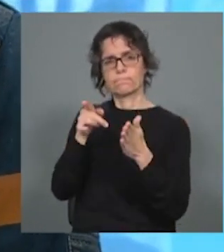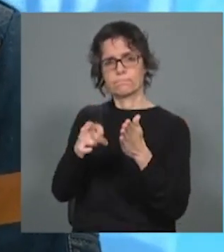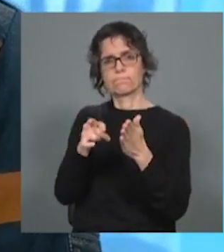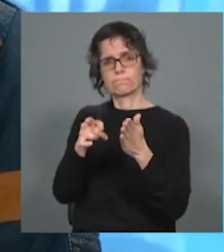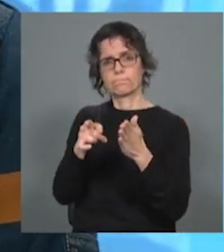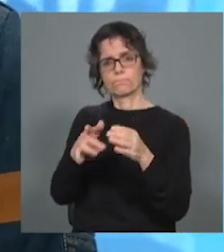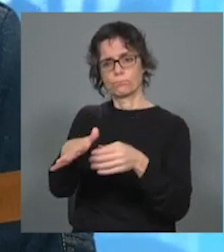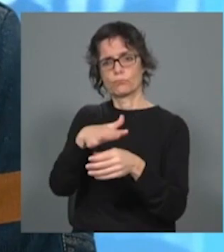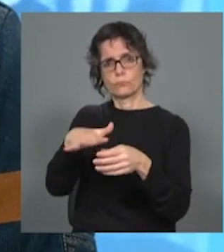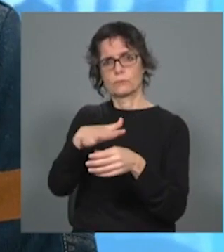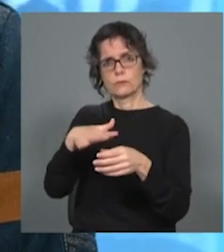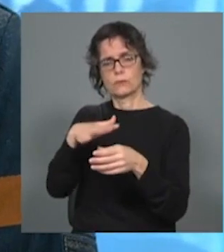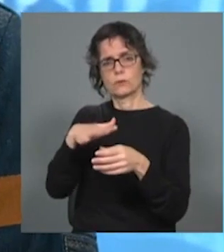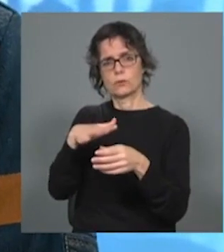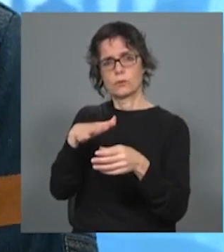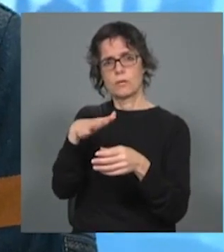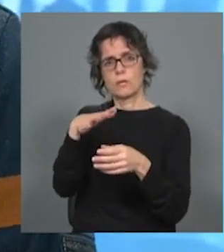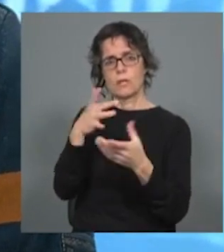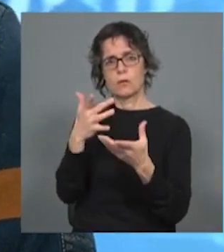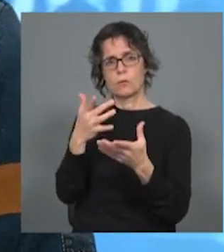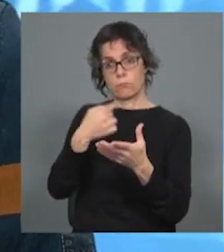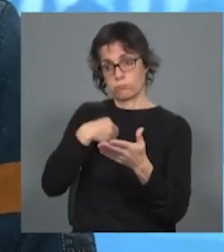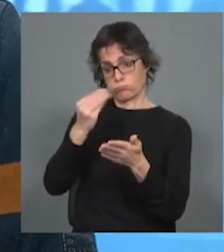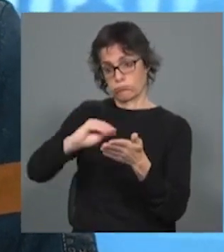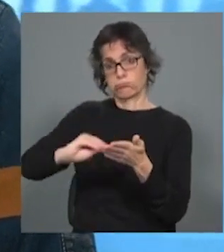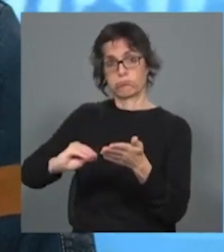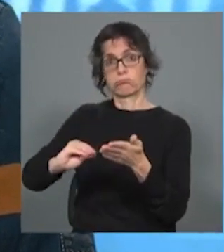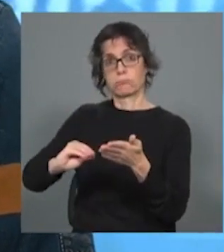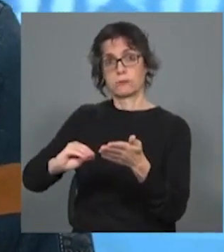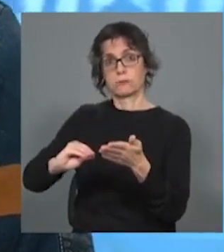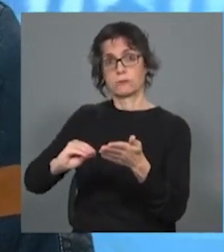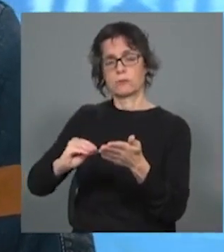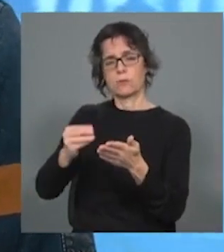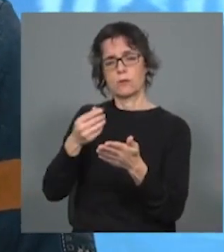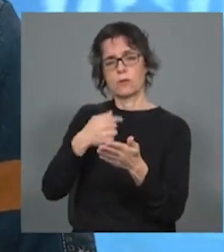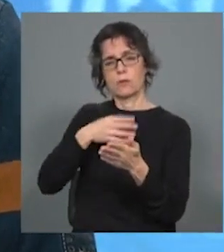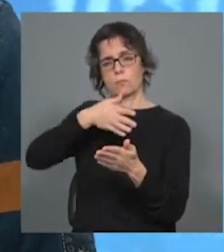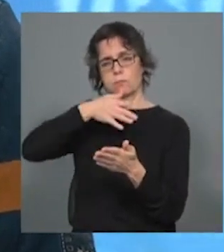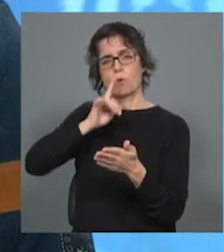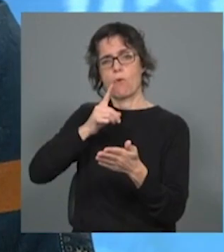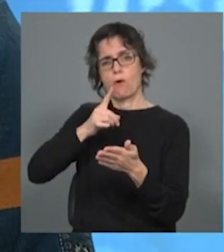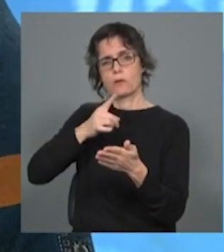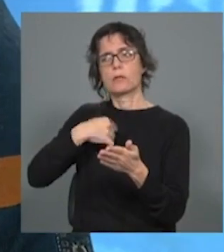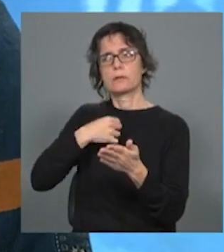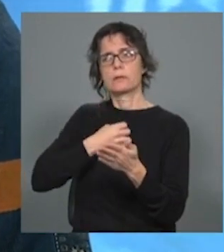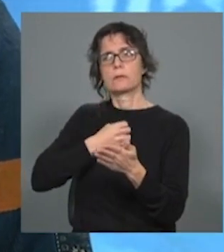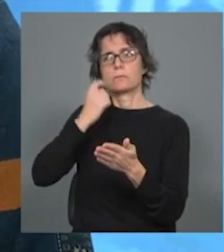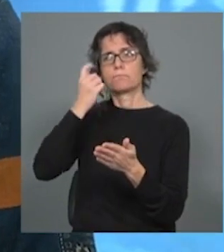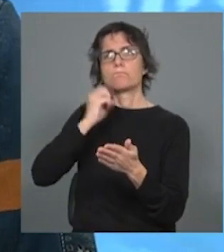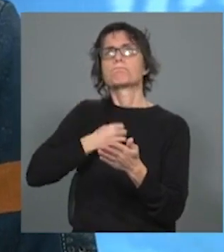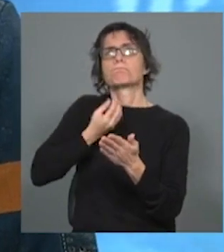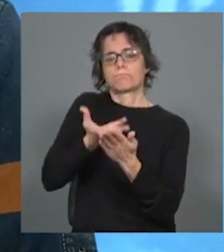situação literal, ou seja, como o autor quis transmitir aquela mensagem, e depois tentar